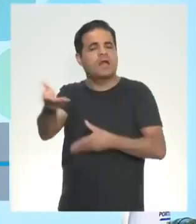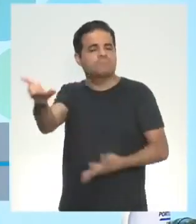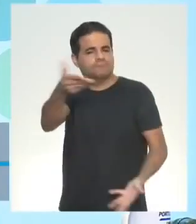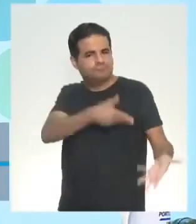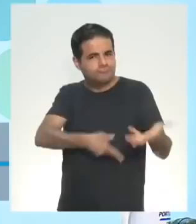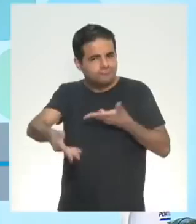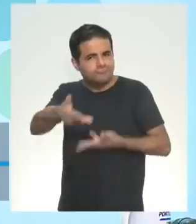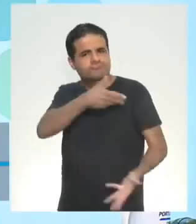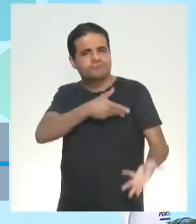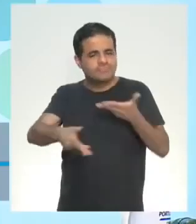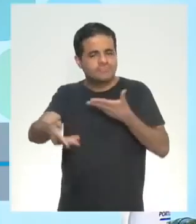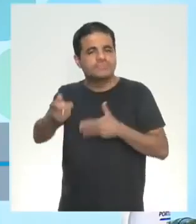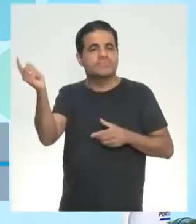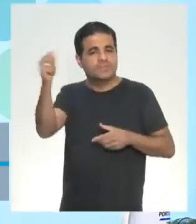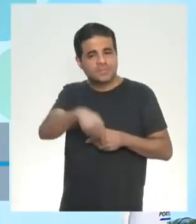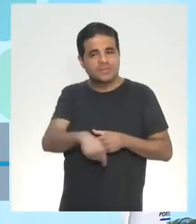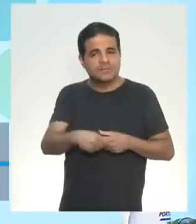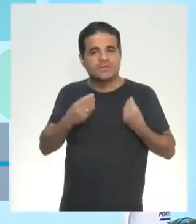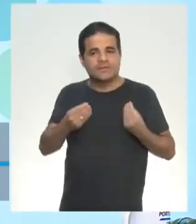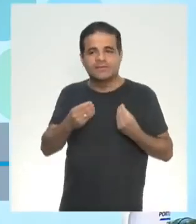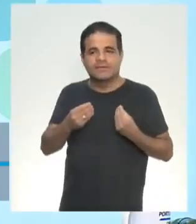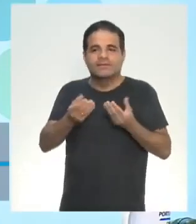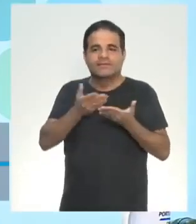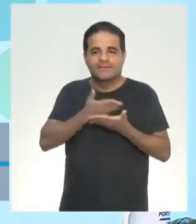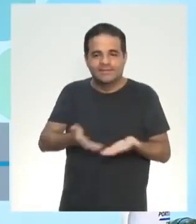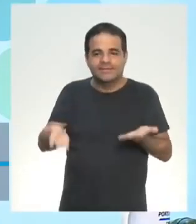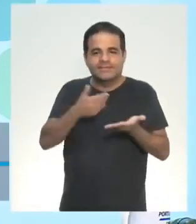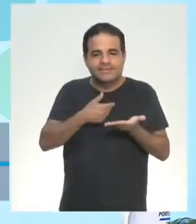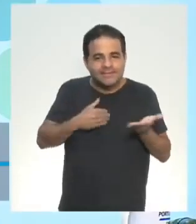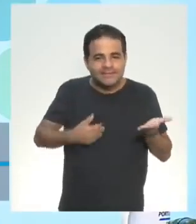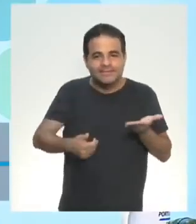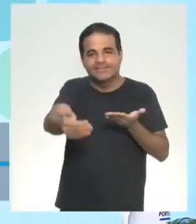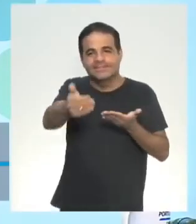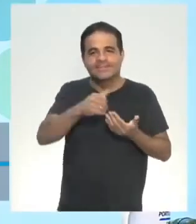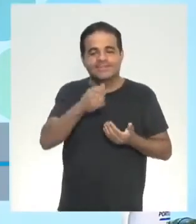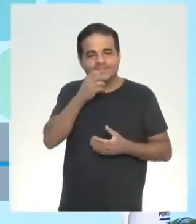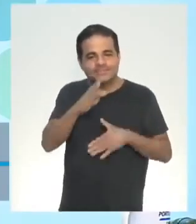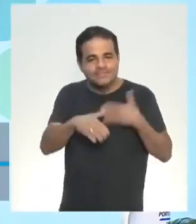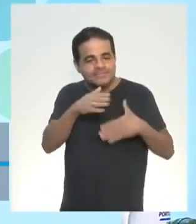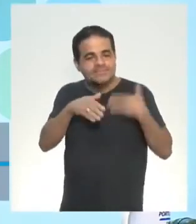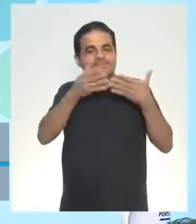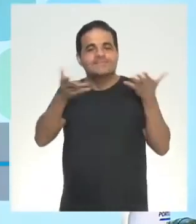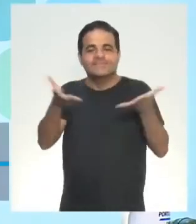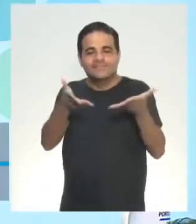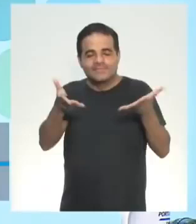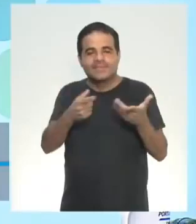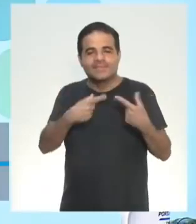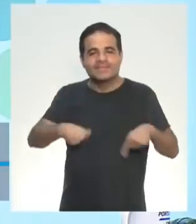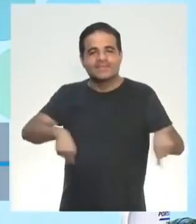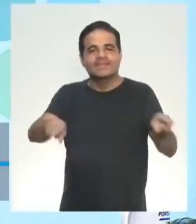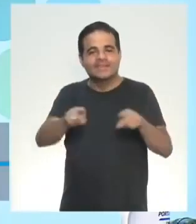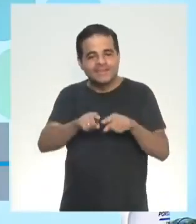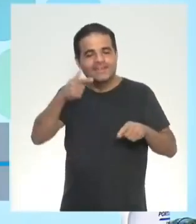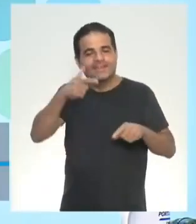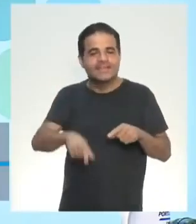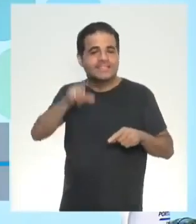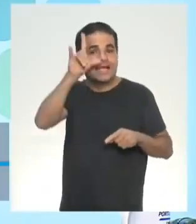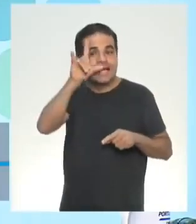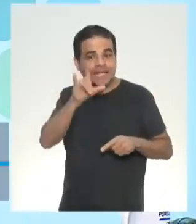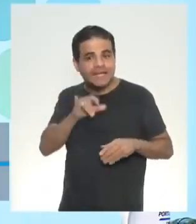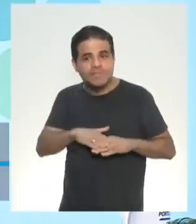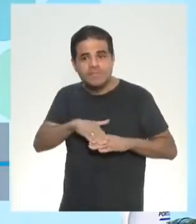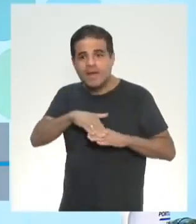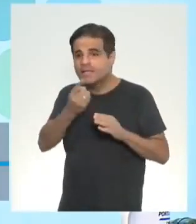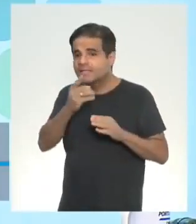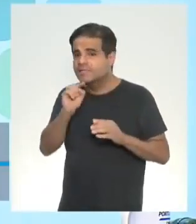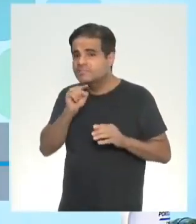figurinhas mesmo. É para isso que a gente está aqui, para compartilhar conhecimento. E foi muito bom. E agora que o nosso Instagram está com mais de 10 mil seguidores,